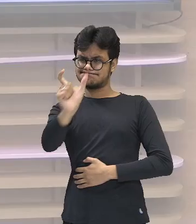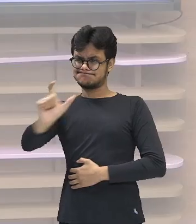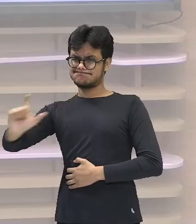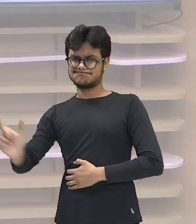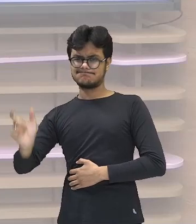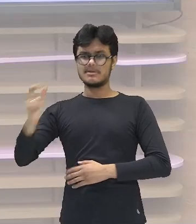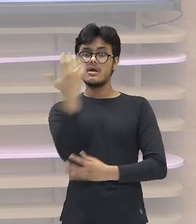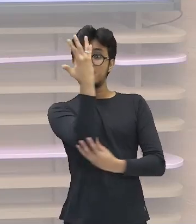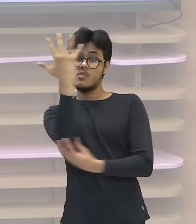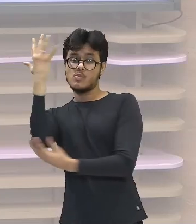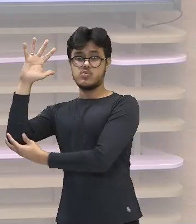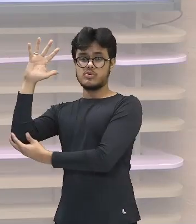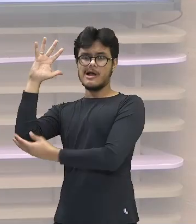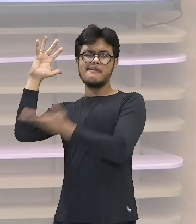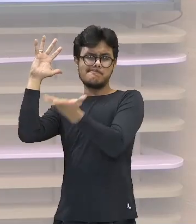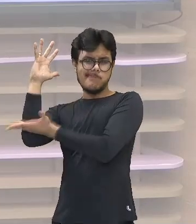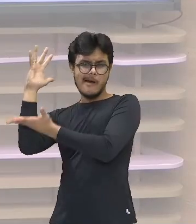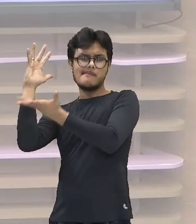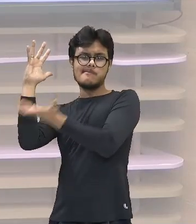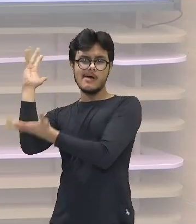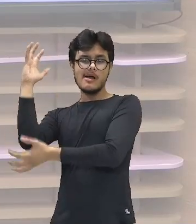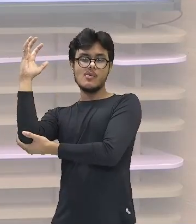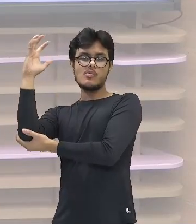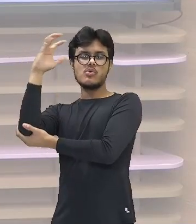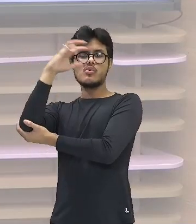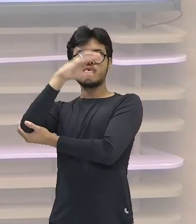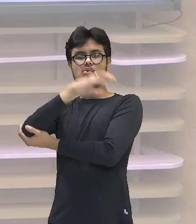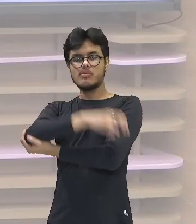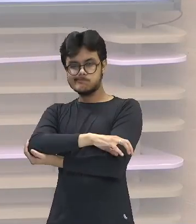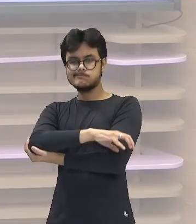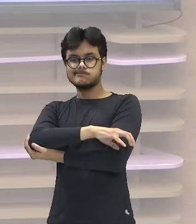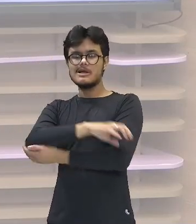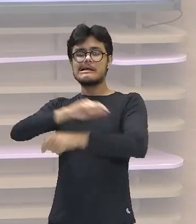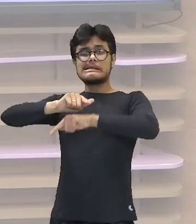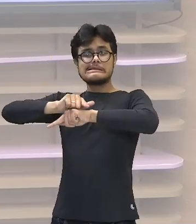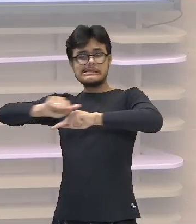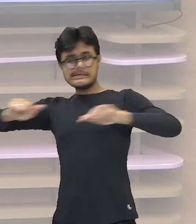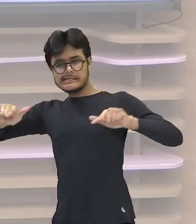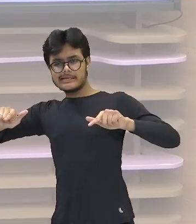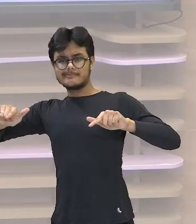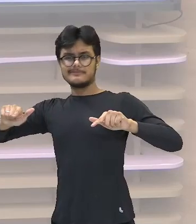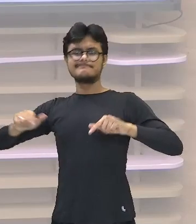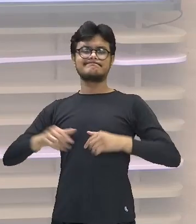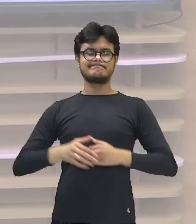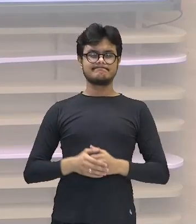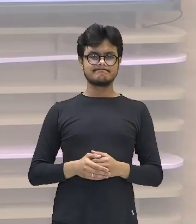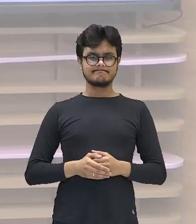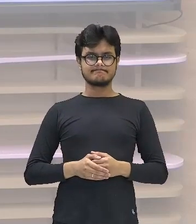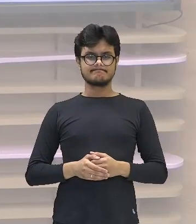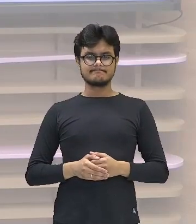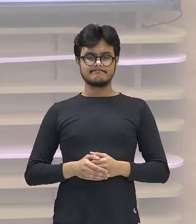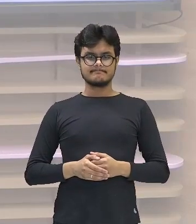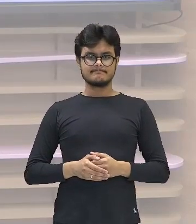faixa litorânea, né, próxima ao litoral brasileiro, onde a gente tem esse índice